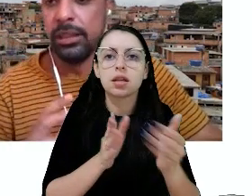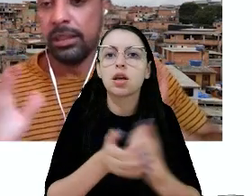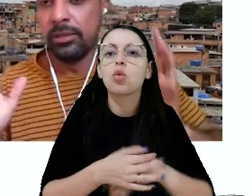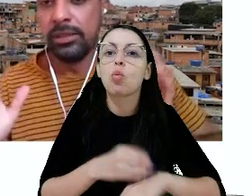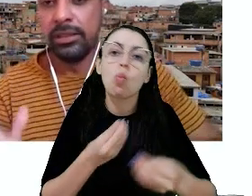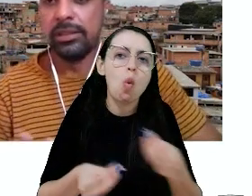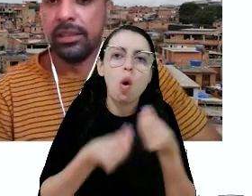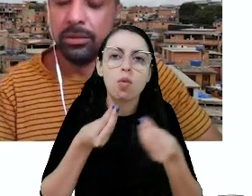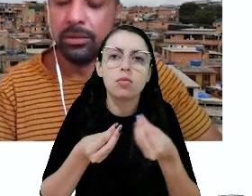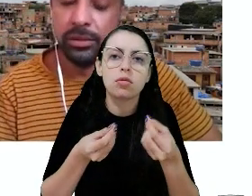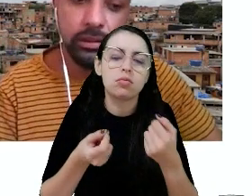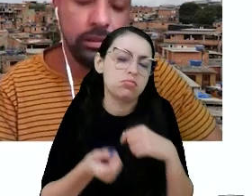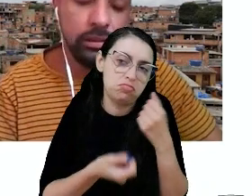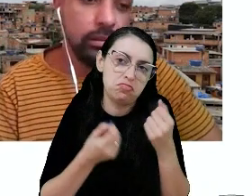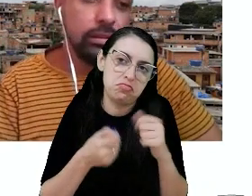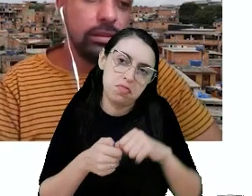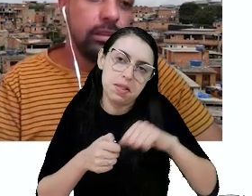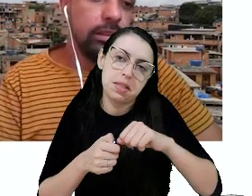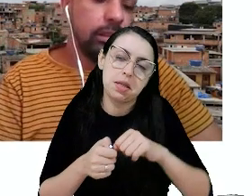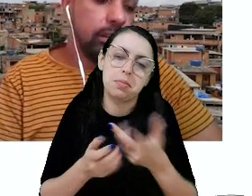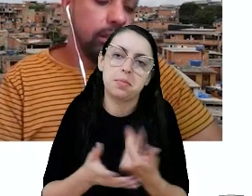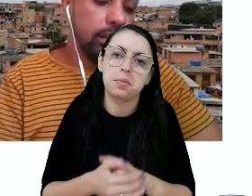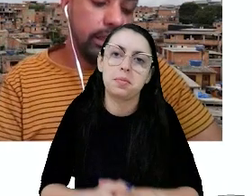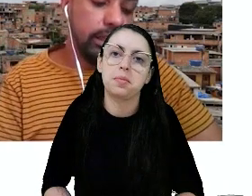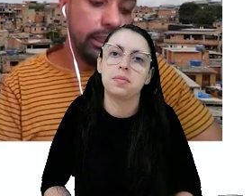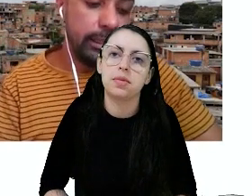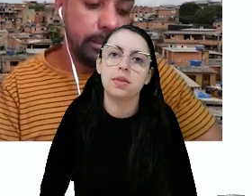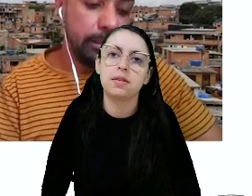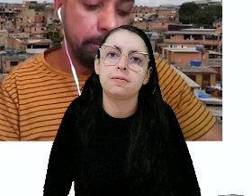conduzirem aqui da maneira que vocês quiserem conduzir,